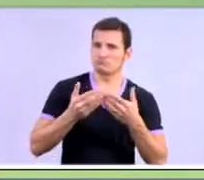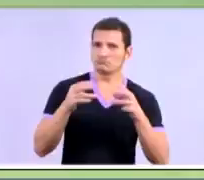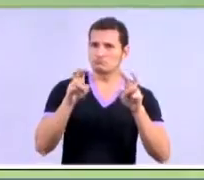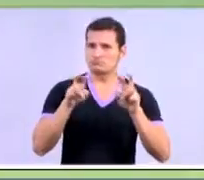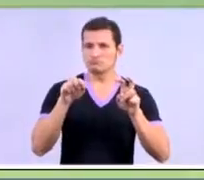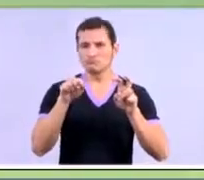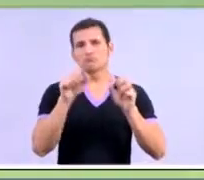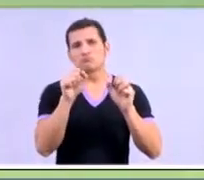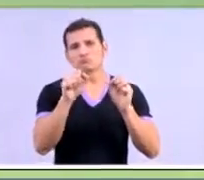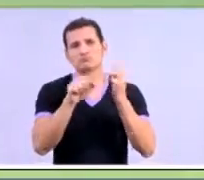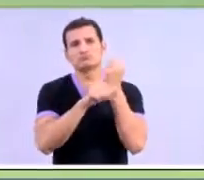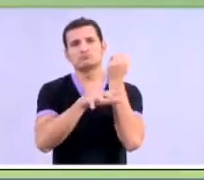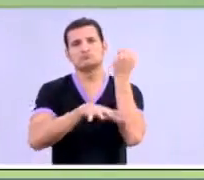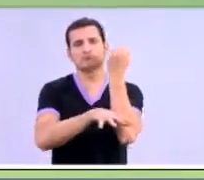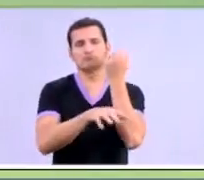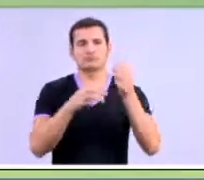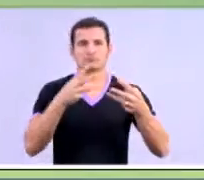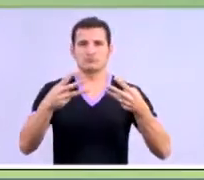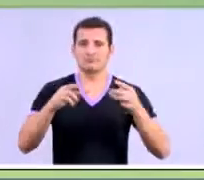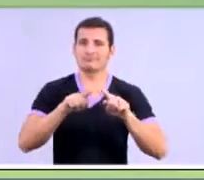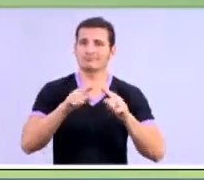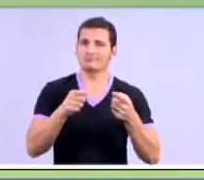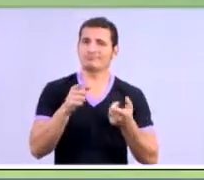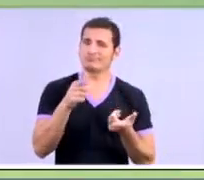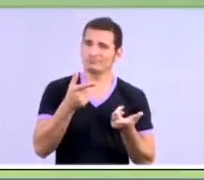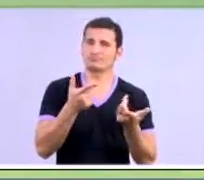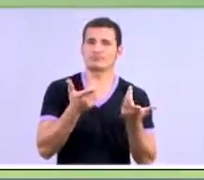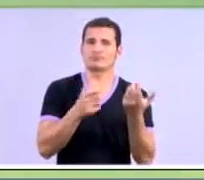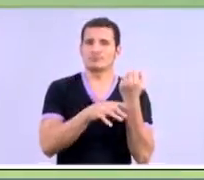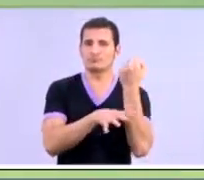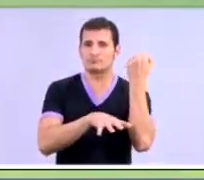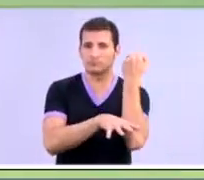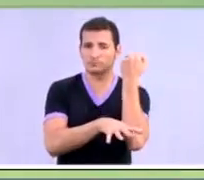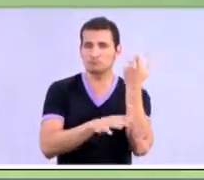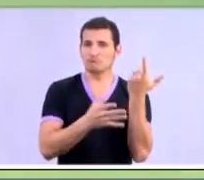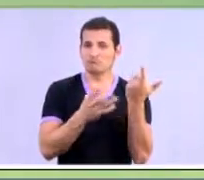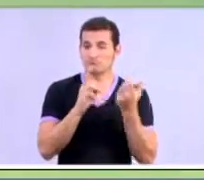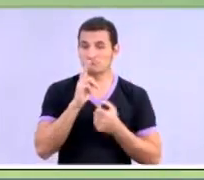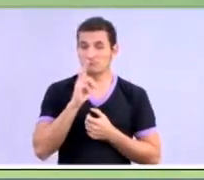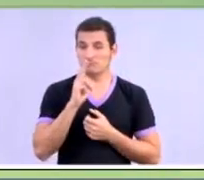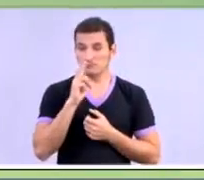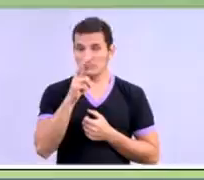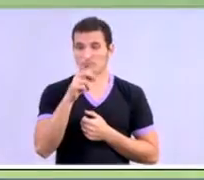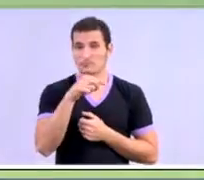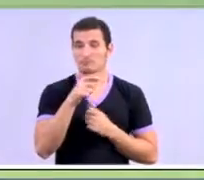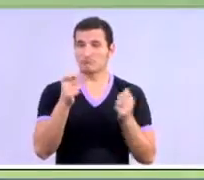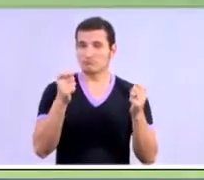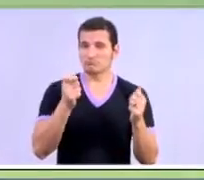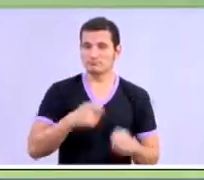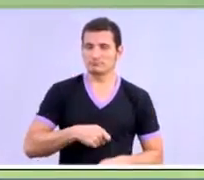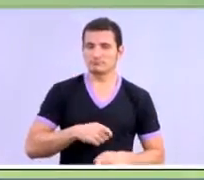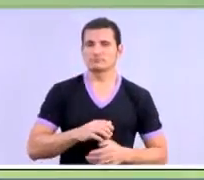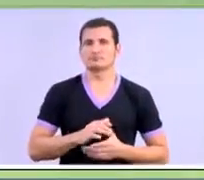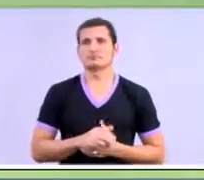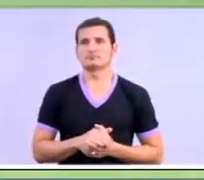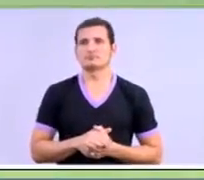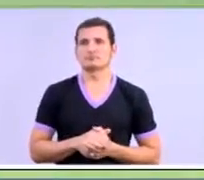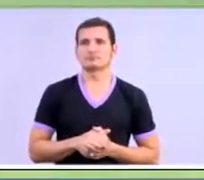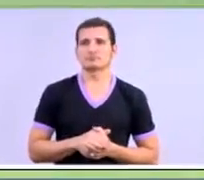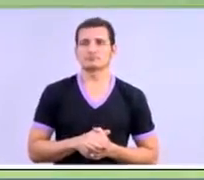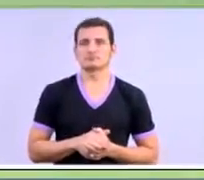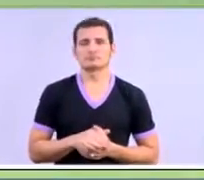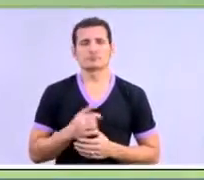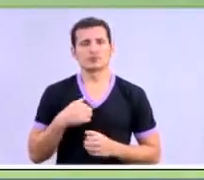um servidor de rede, mas normalmente são computadores mais potentes, com alta capacidade de hardware. Você fala assim, mas eu posso